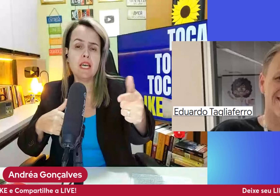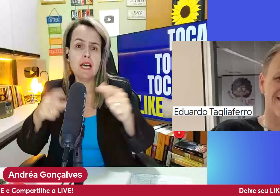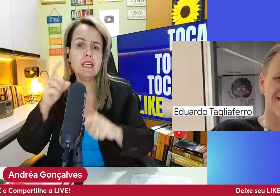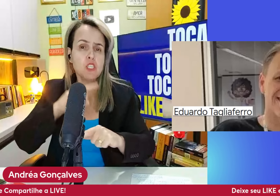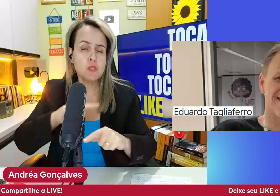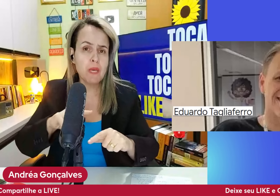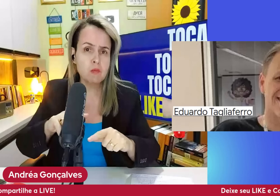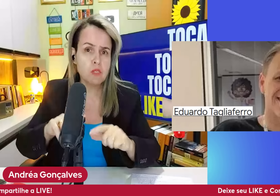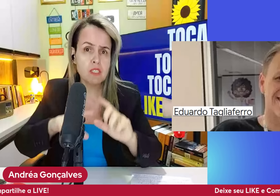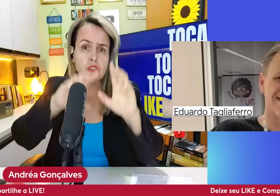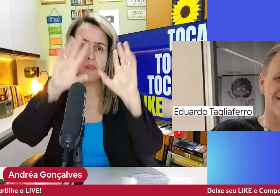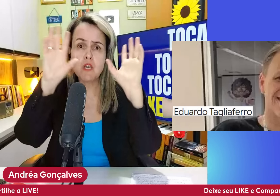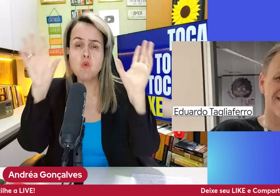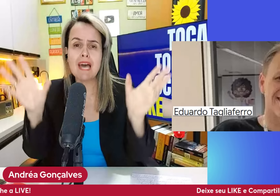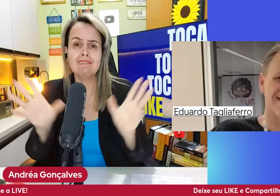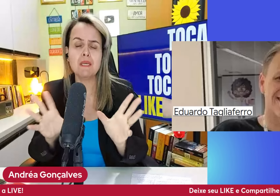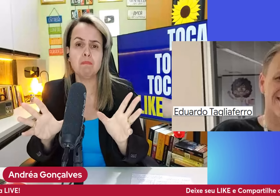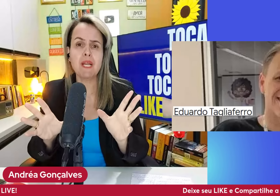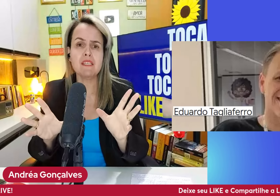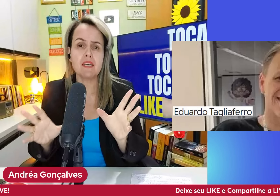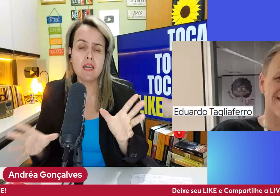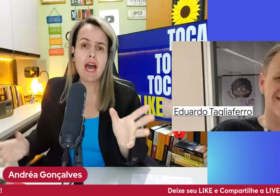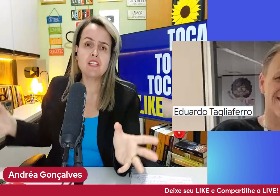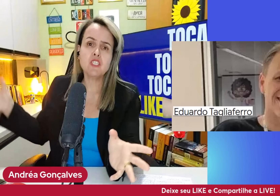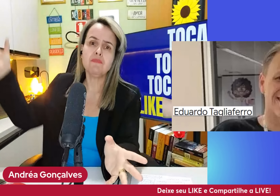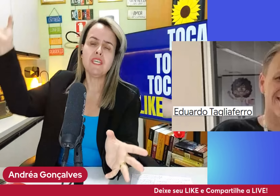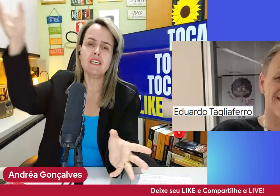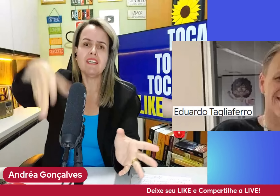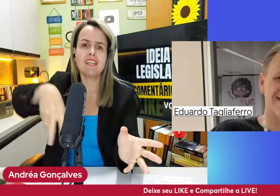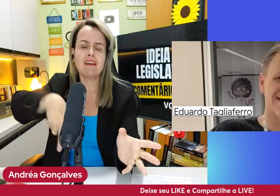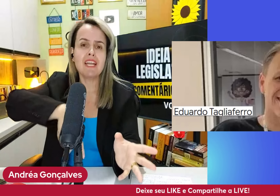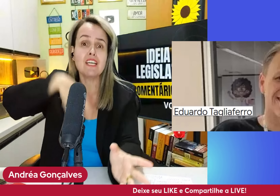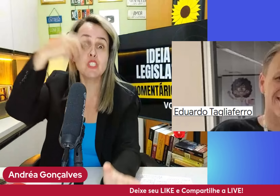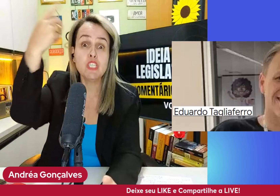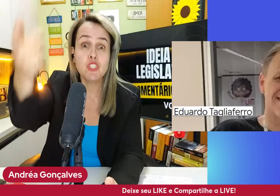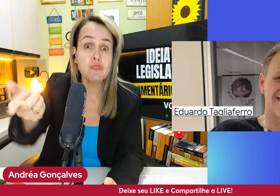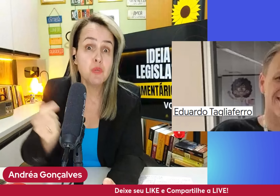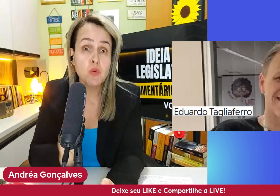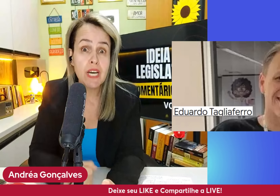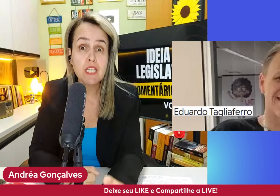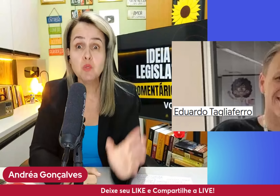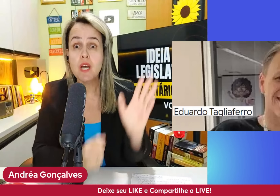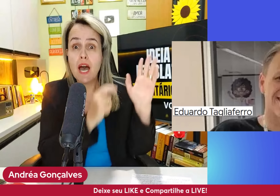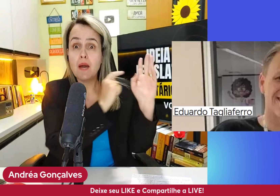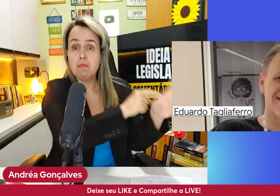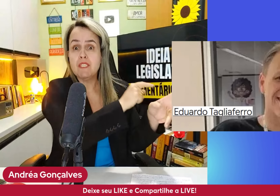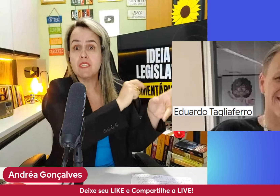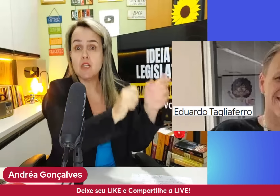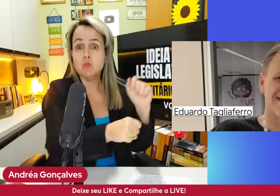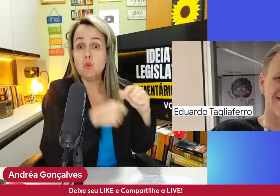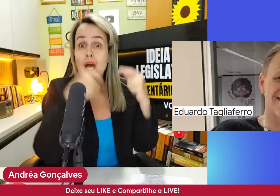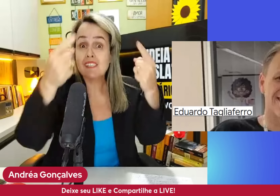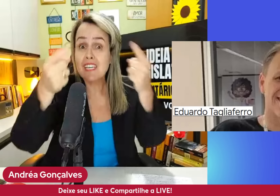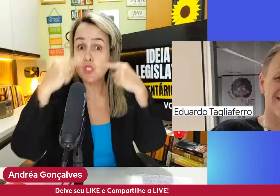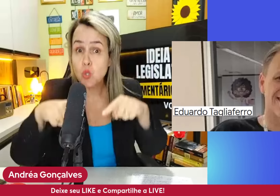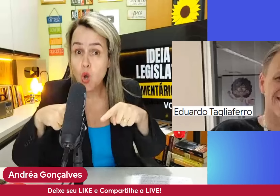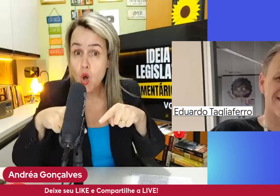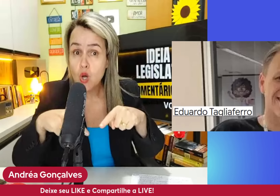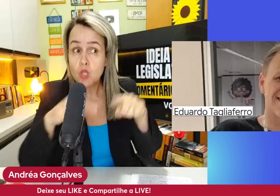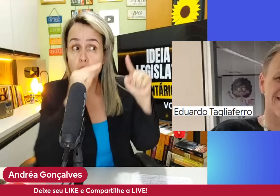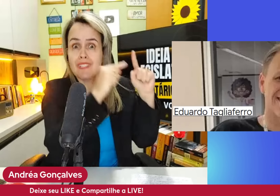dele antes mesmo de ser bem ulado na imprensa Adivinha quem tava lá divulgando a prisão do